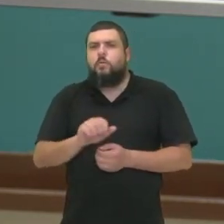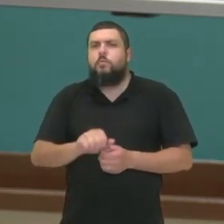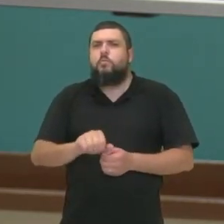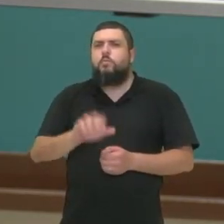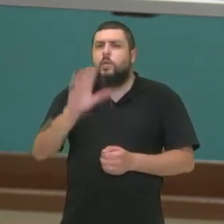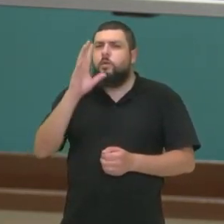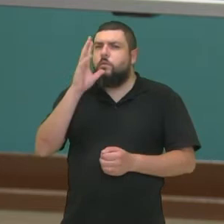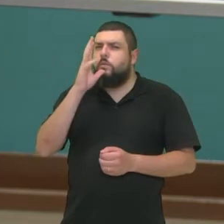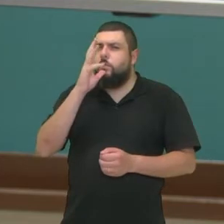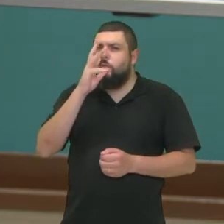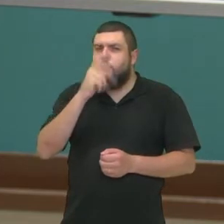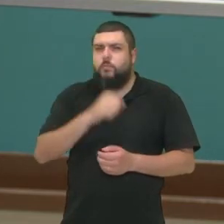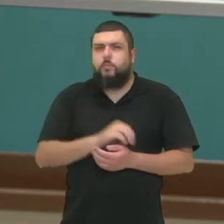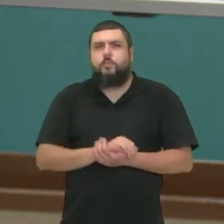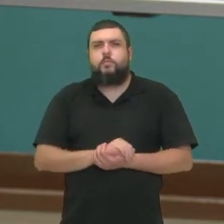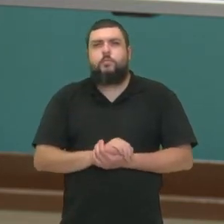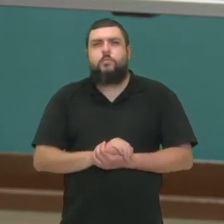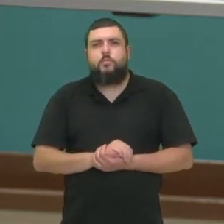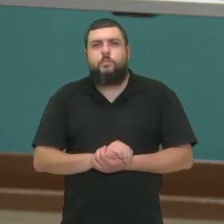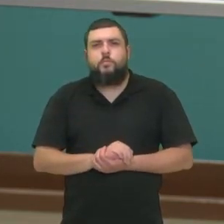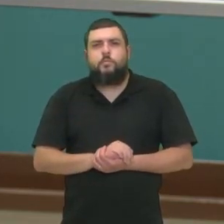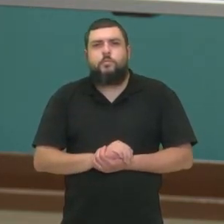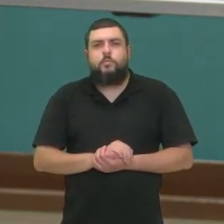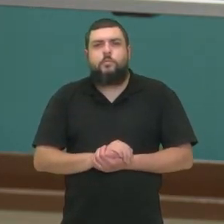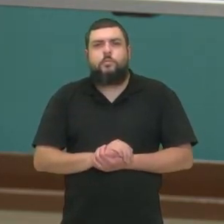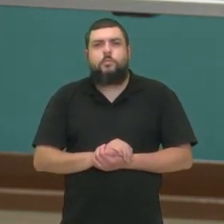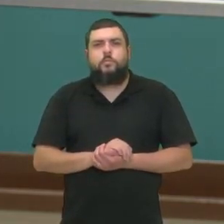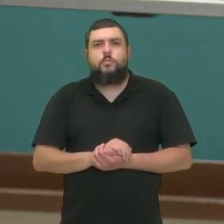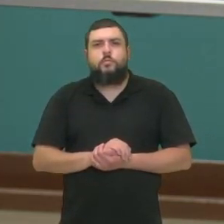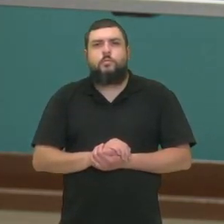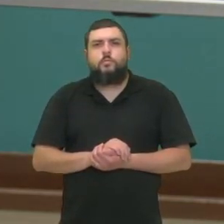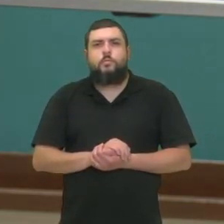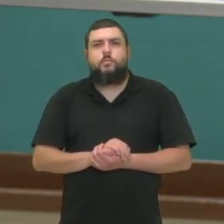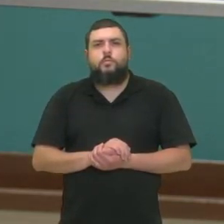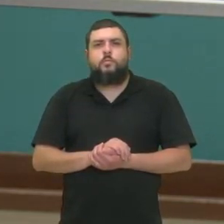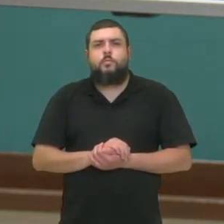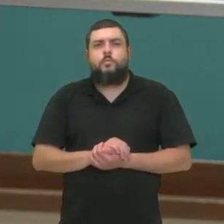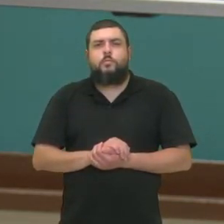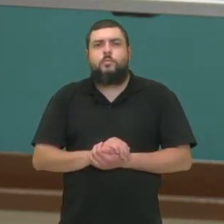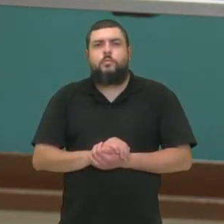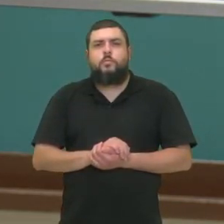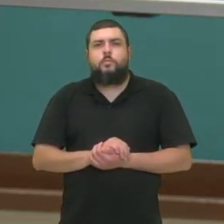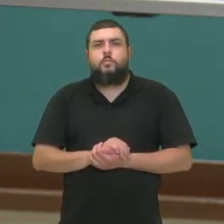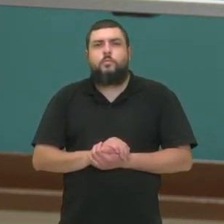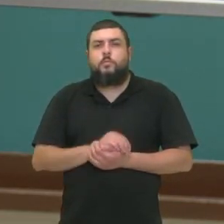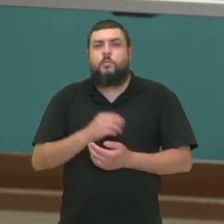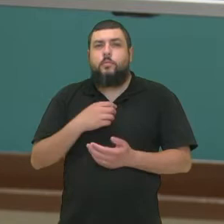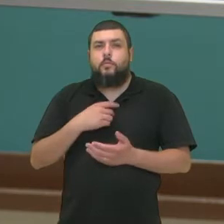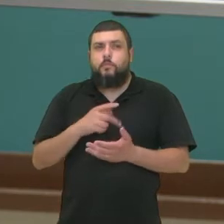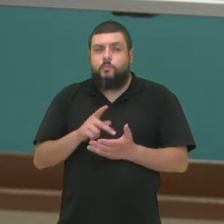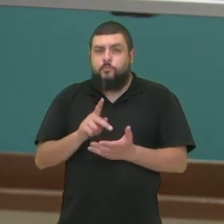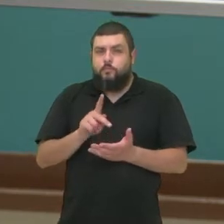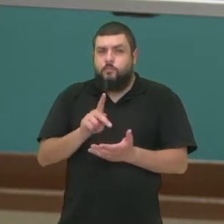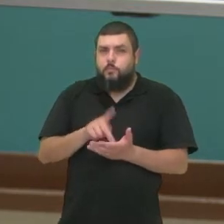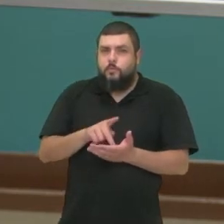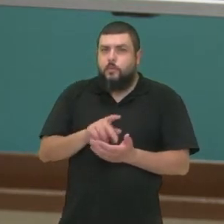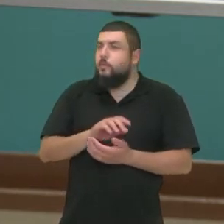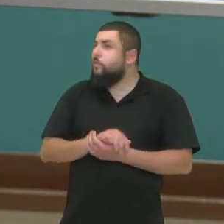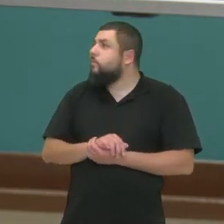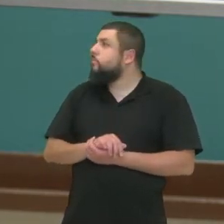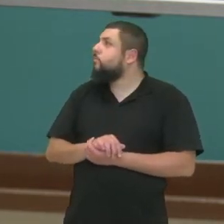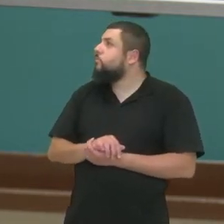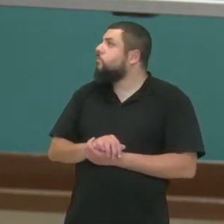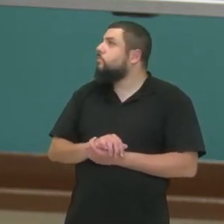sim. No sentido... Não, diga-se passagem que não é não, hein? Nessa divisão aqui, nós temos outro império, o Império Romano